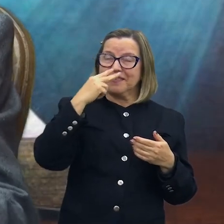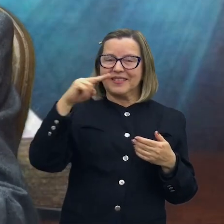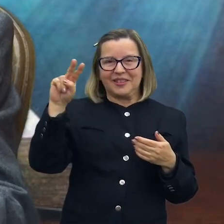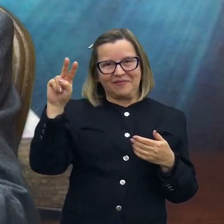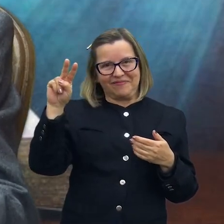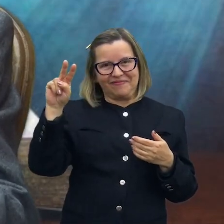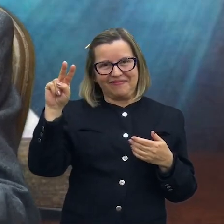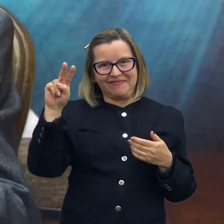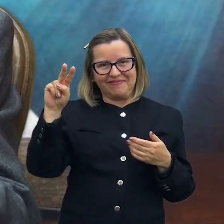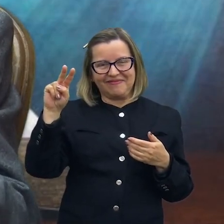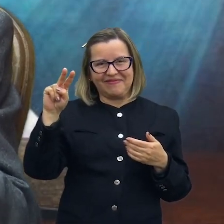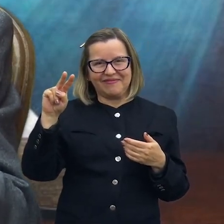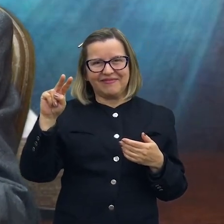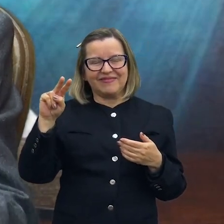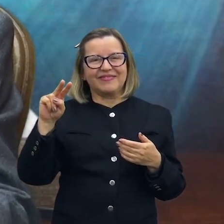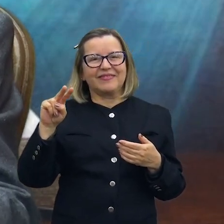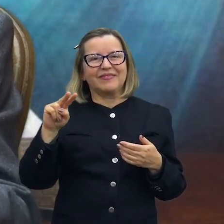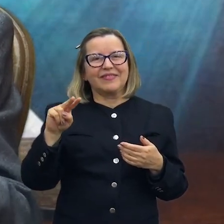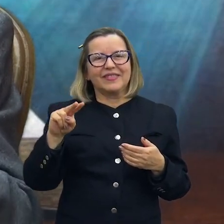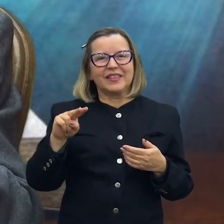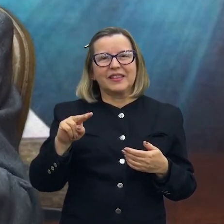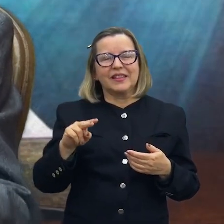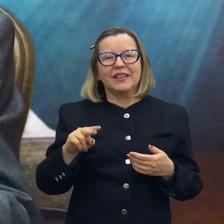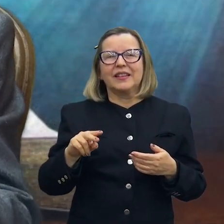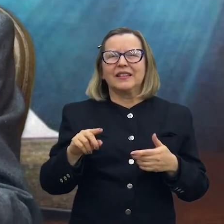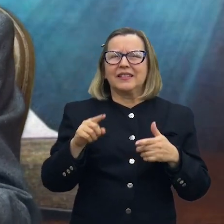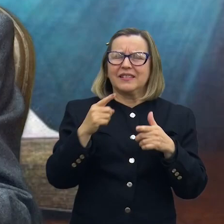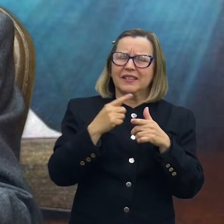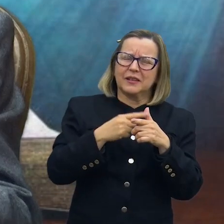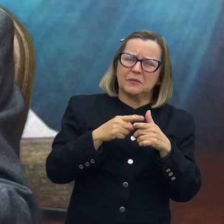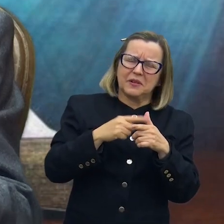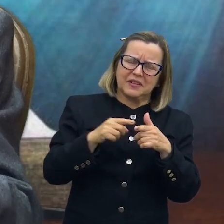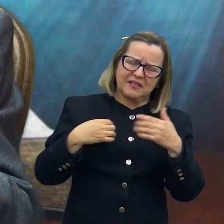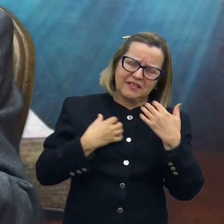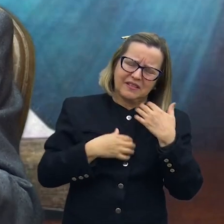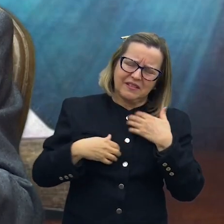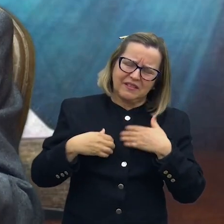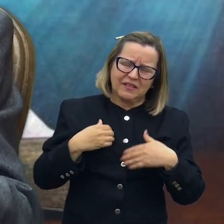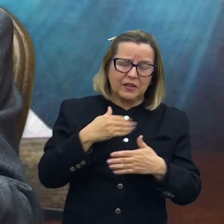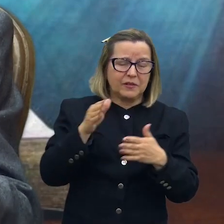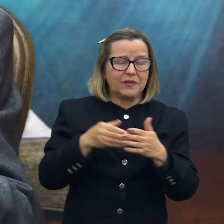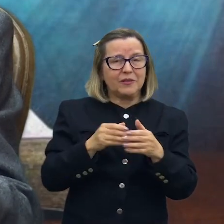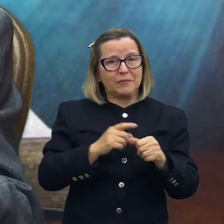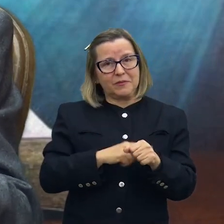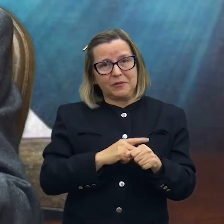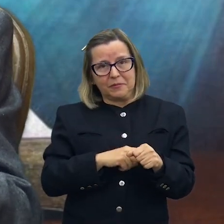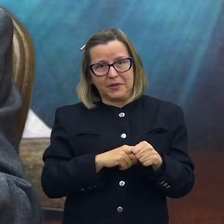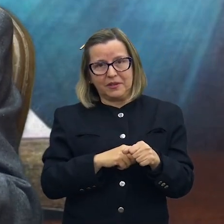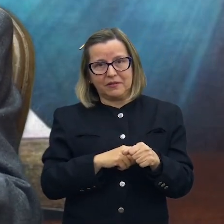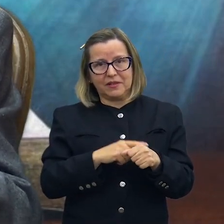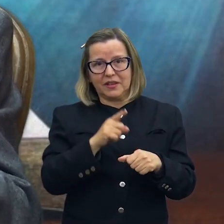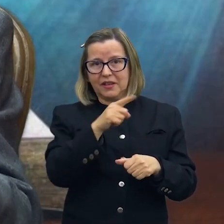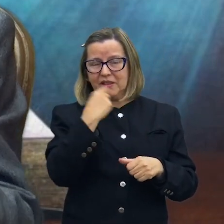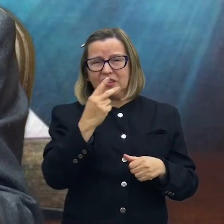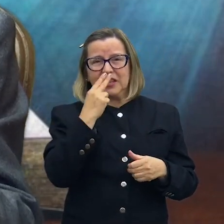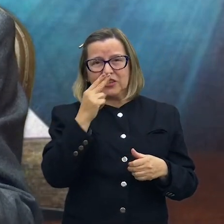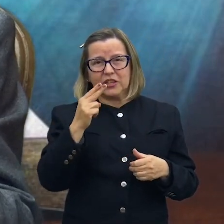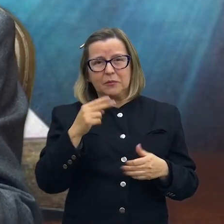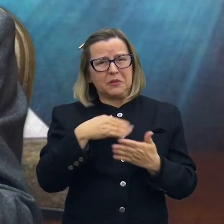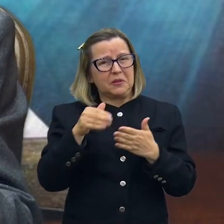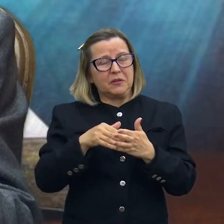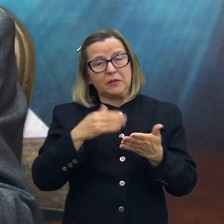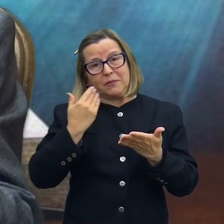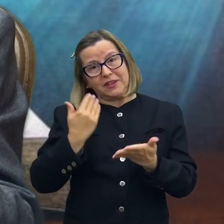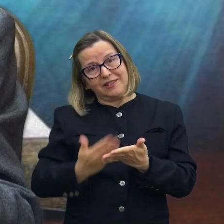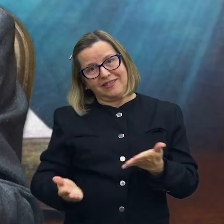vê-lo, né? Amém. Na tribulação, na angústia, nessa hora que achamos que está tudo